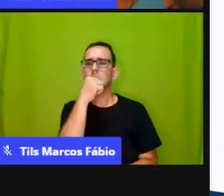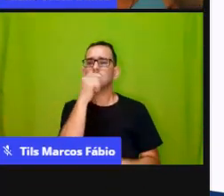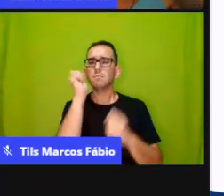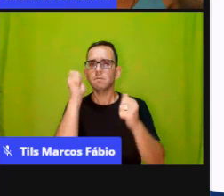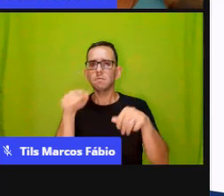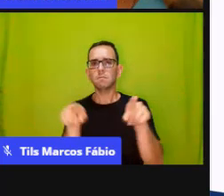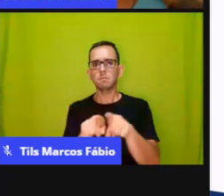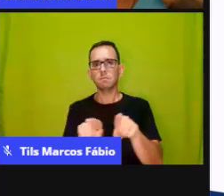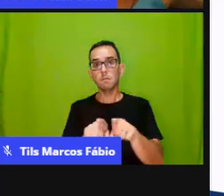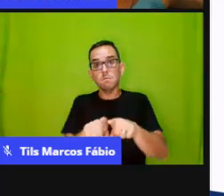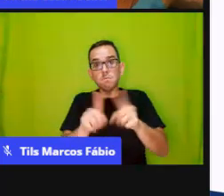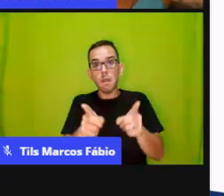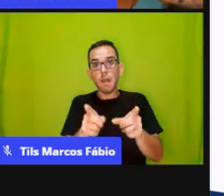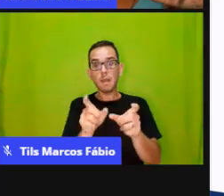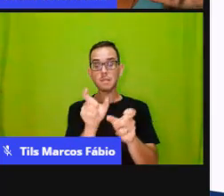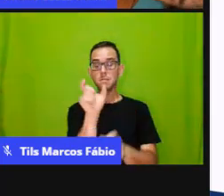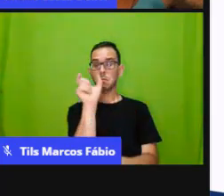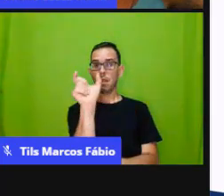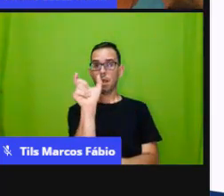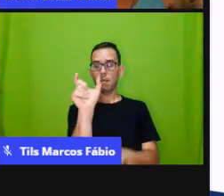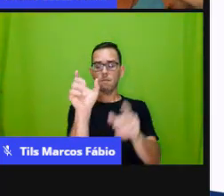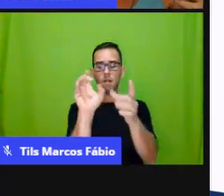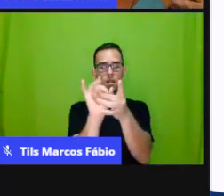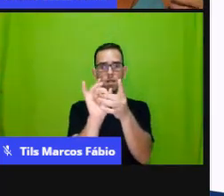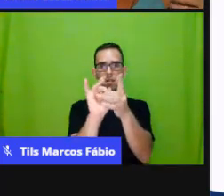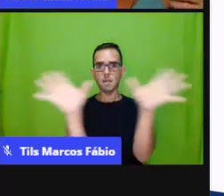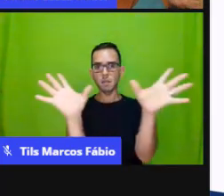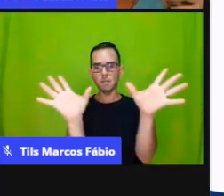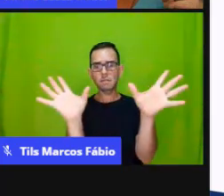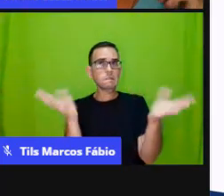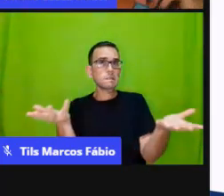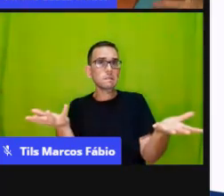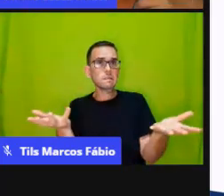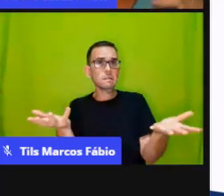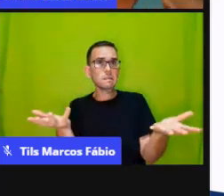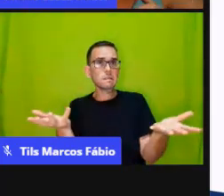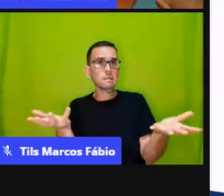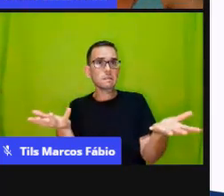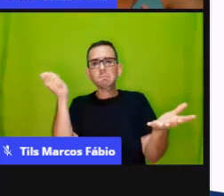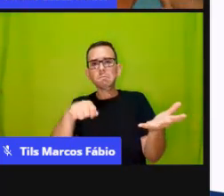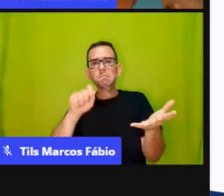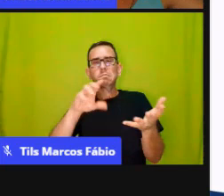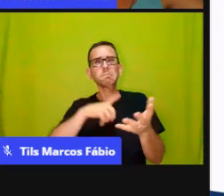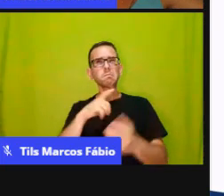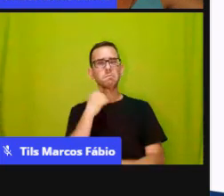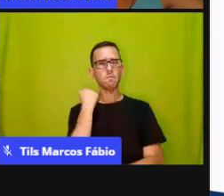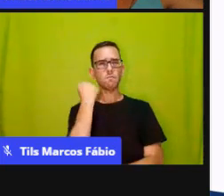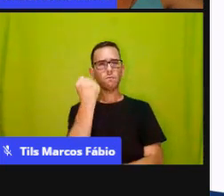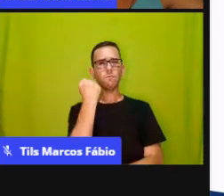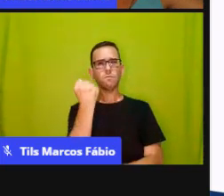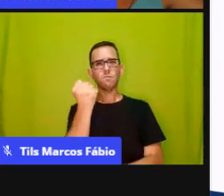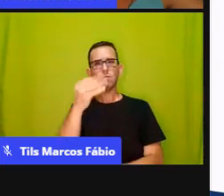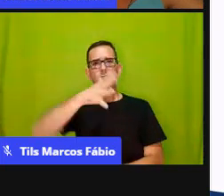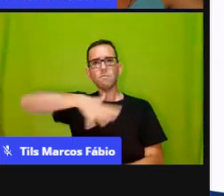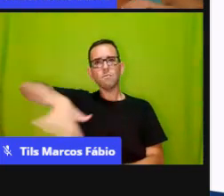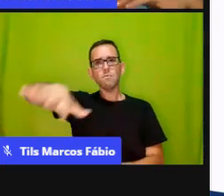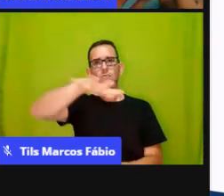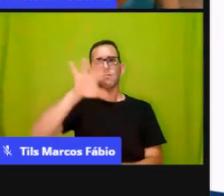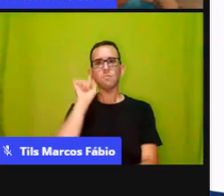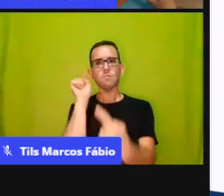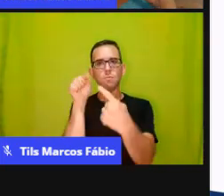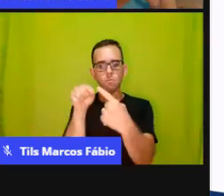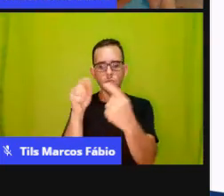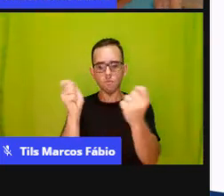talvez o termo livre não fosse tão porque tem uma força muito grande em quase todas as línguas.